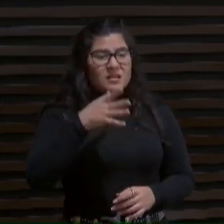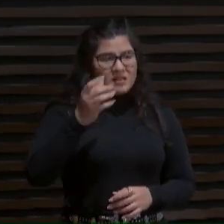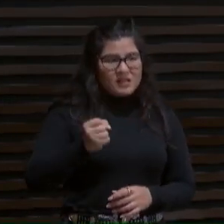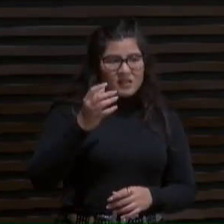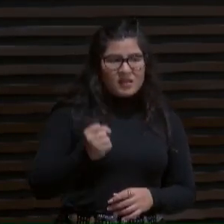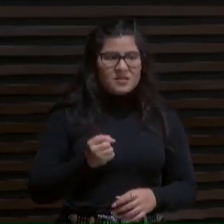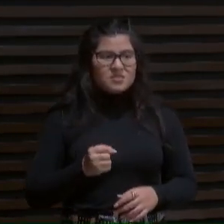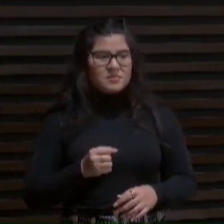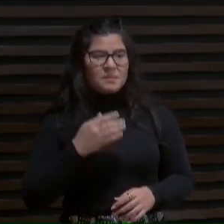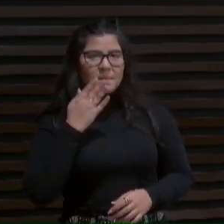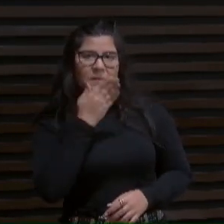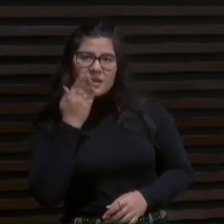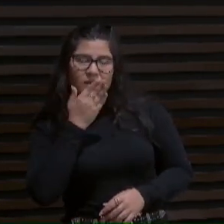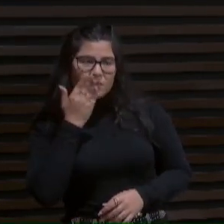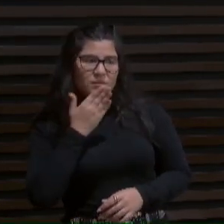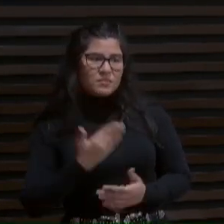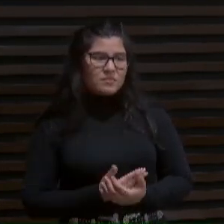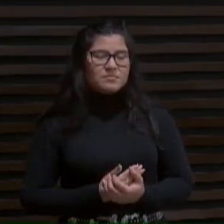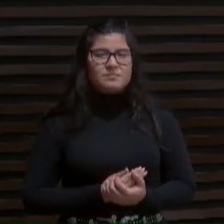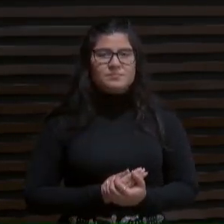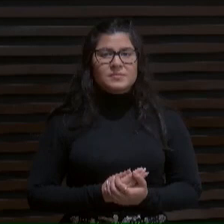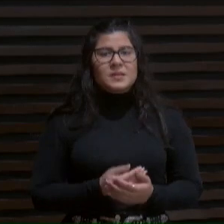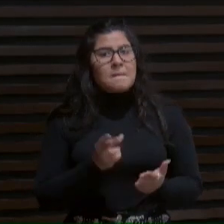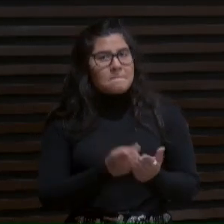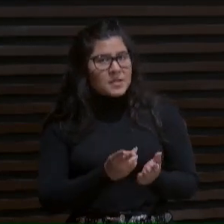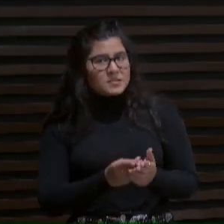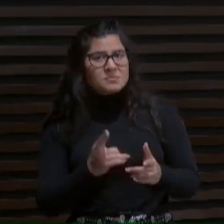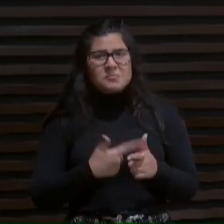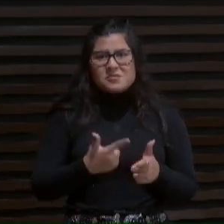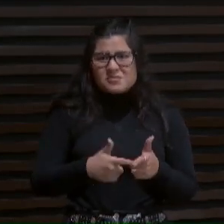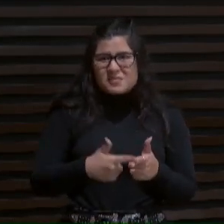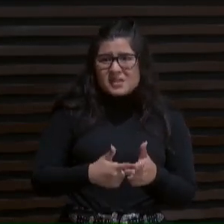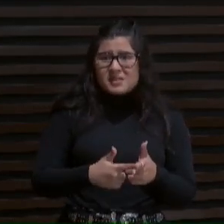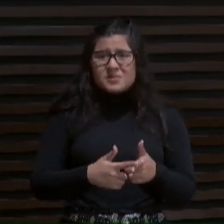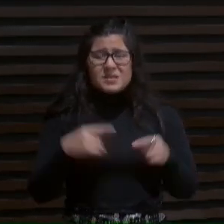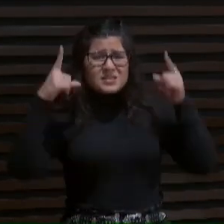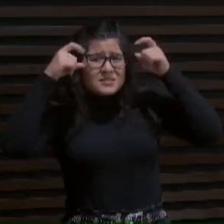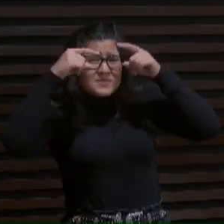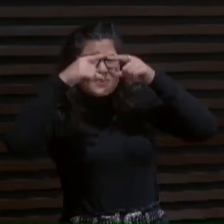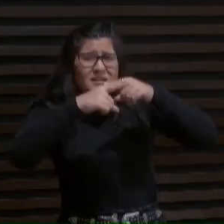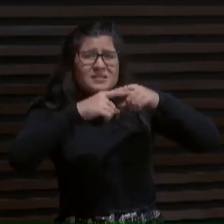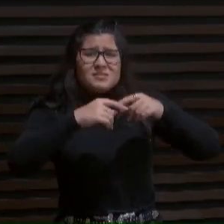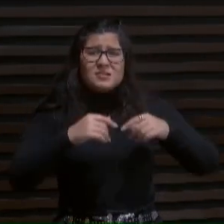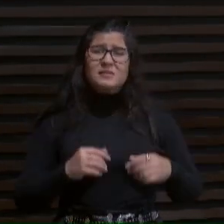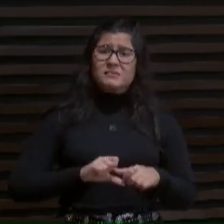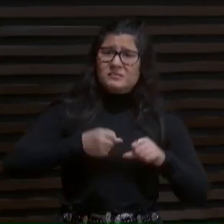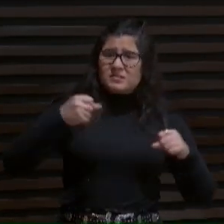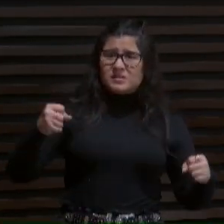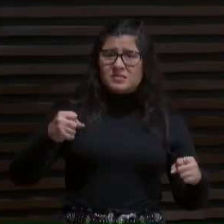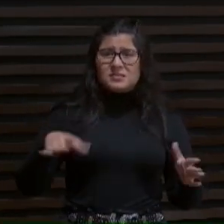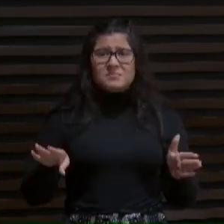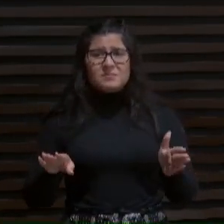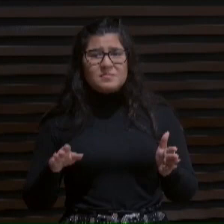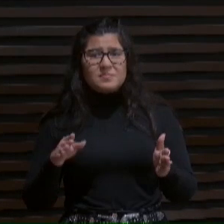nosso? Diante de todos esses problemas, essas dificuldades, esses gigantes que bloqueiam o cumprimento dessa